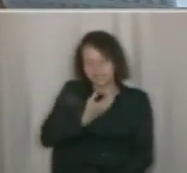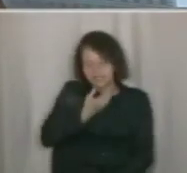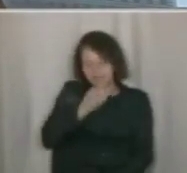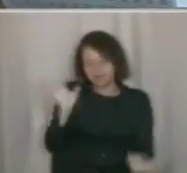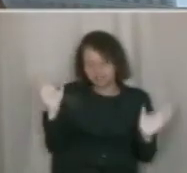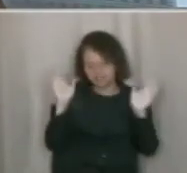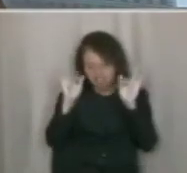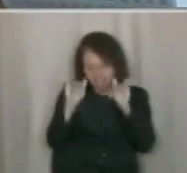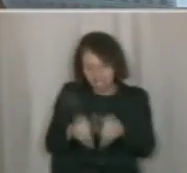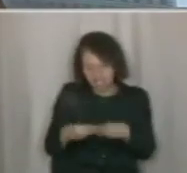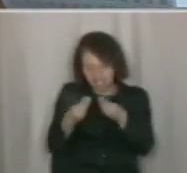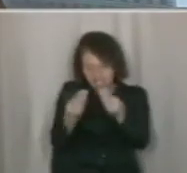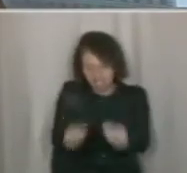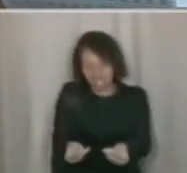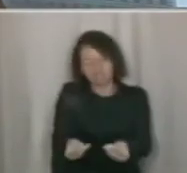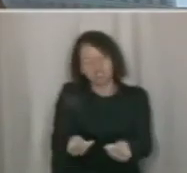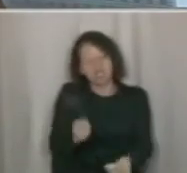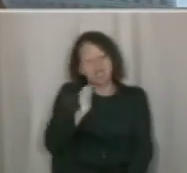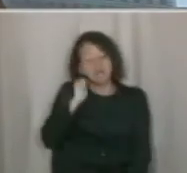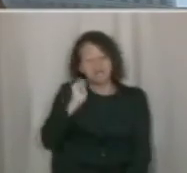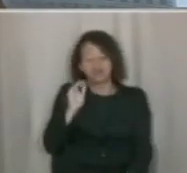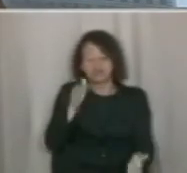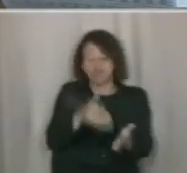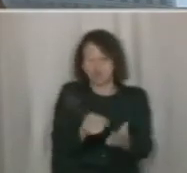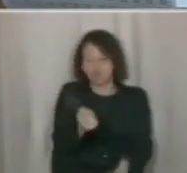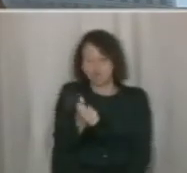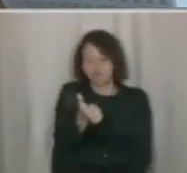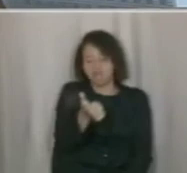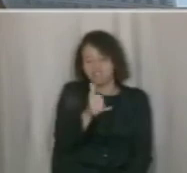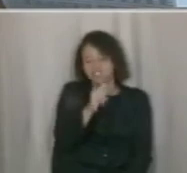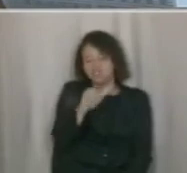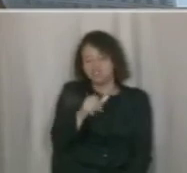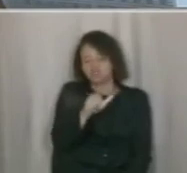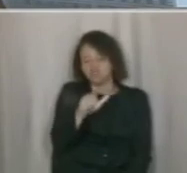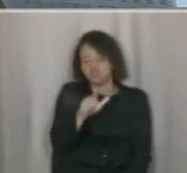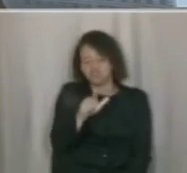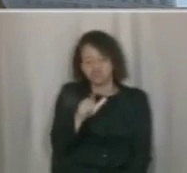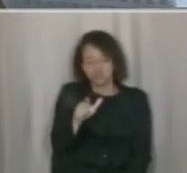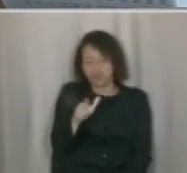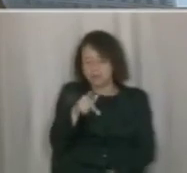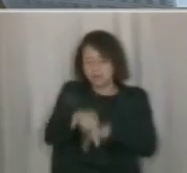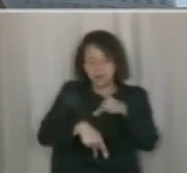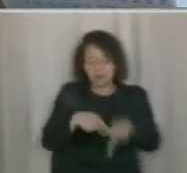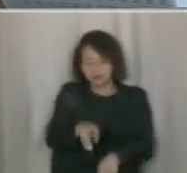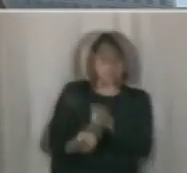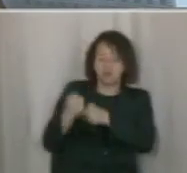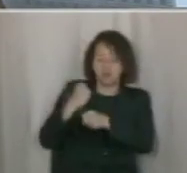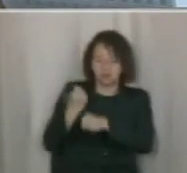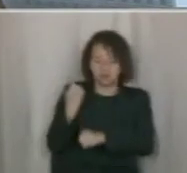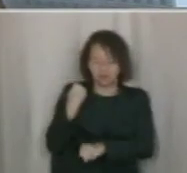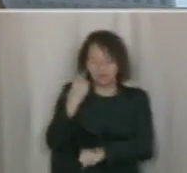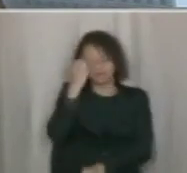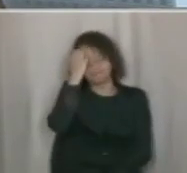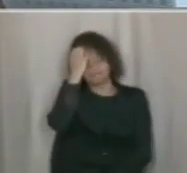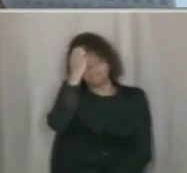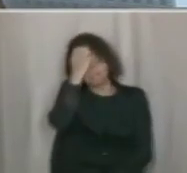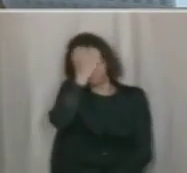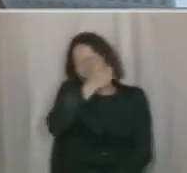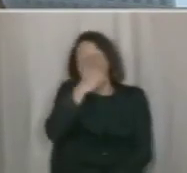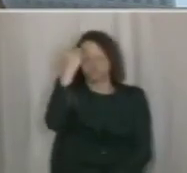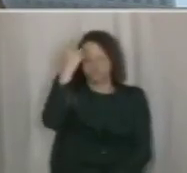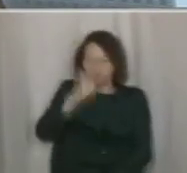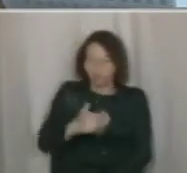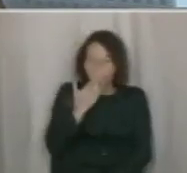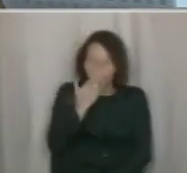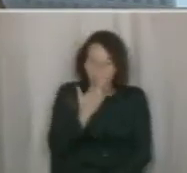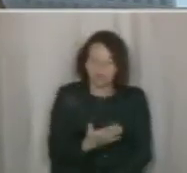e era para ter sido entregue em abril. E nós já estamos quase entrando no mês de julho. E a população não tem resposta. Então, gostaria de, mais uma vez,